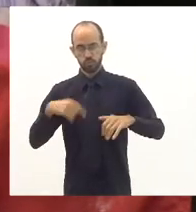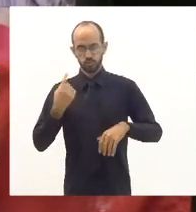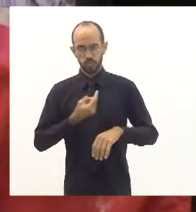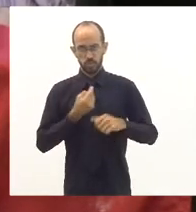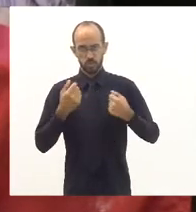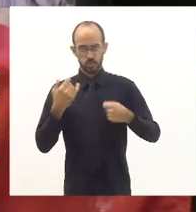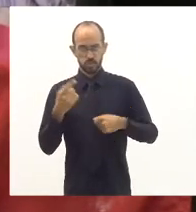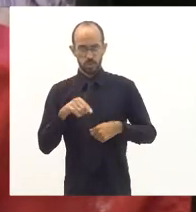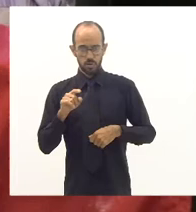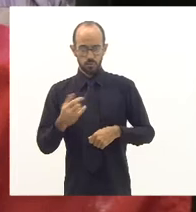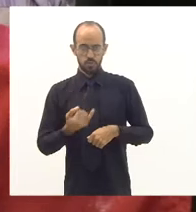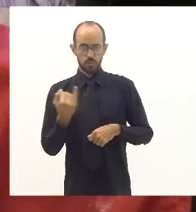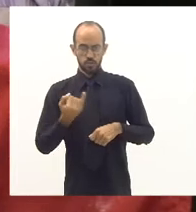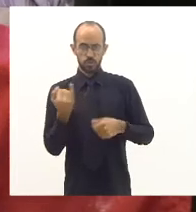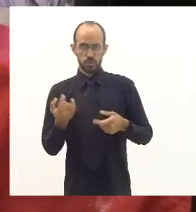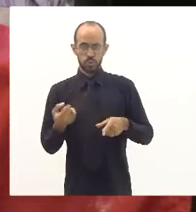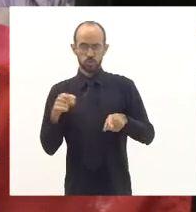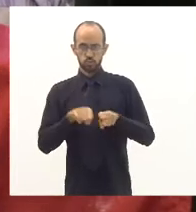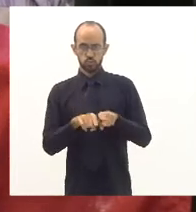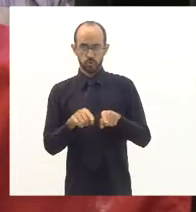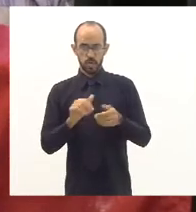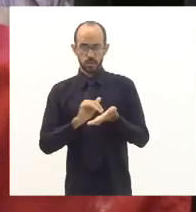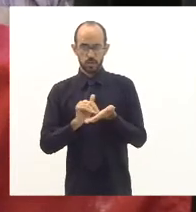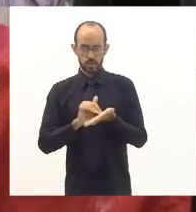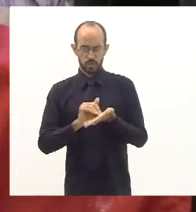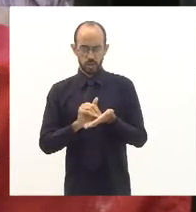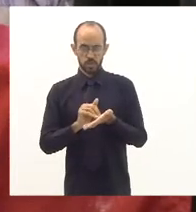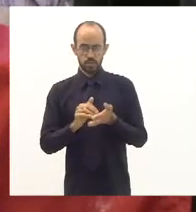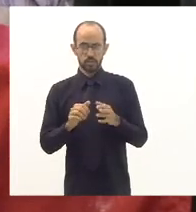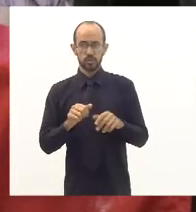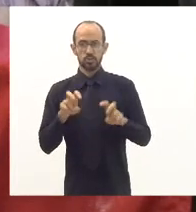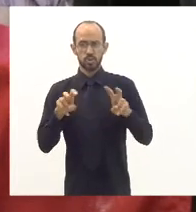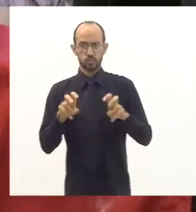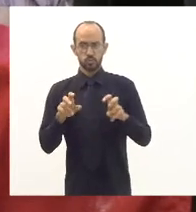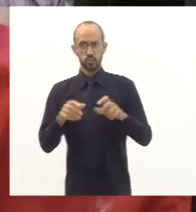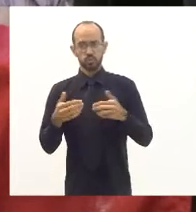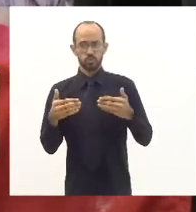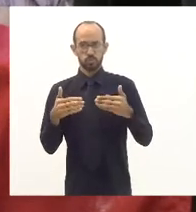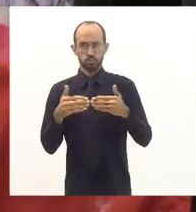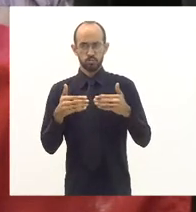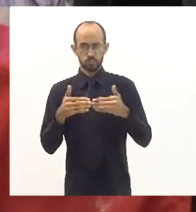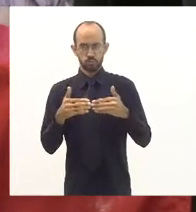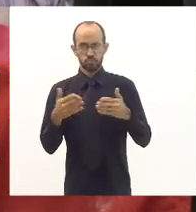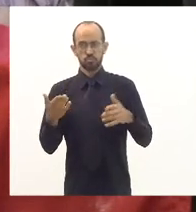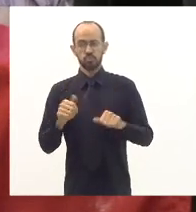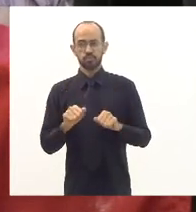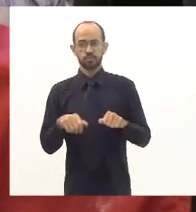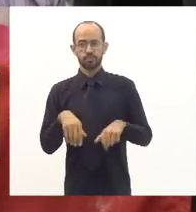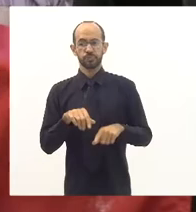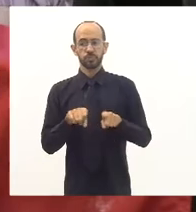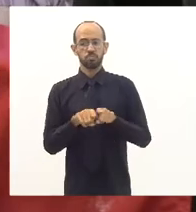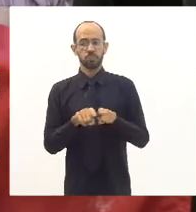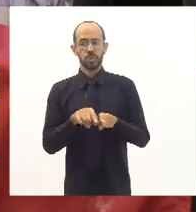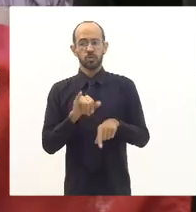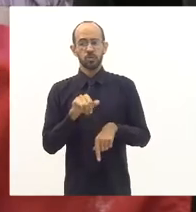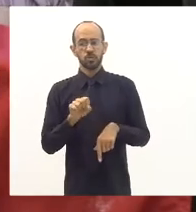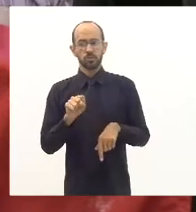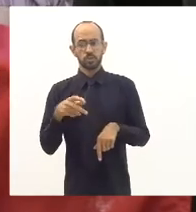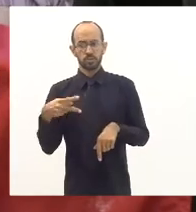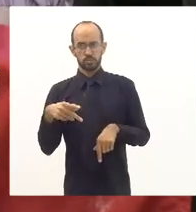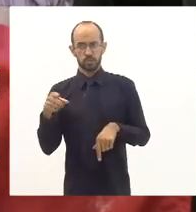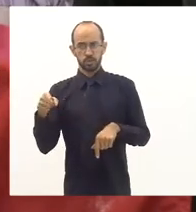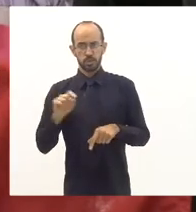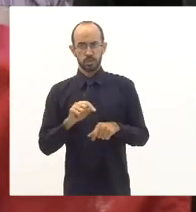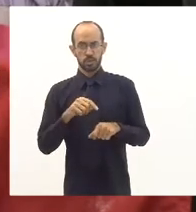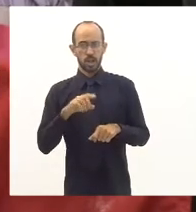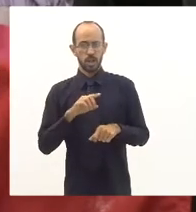importante para juntar as secretarias que têm a ver. Dois, dialogar com o ISP, Secretaria da Polícia Civil, está aqui a